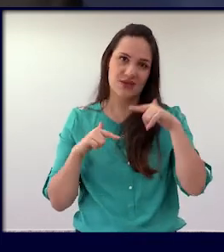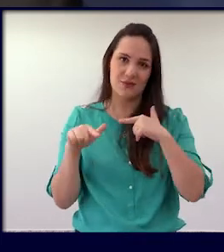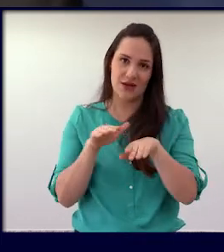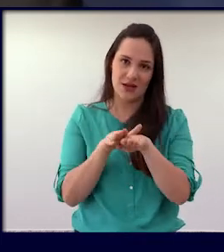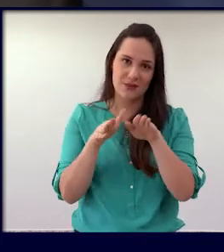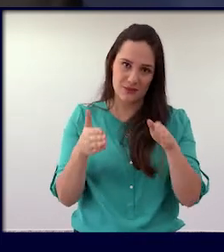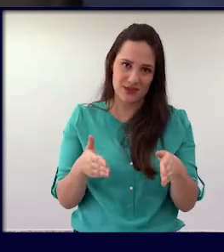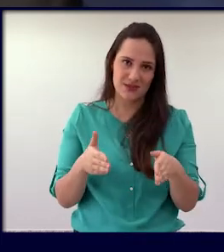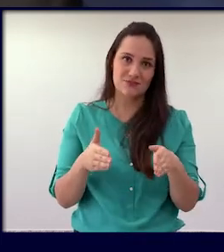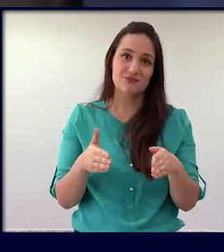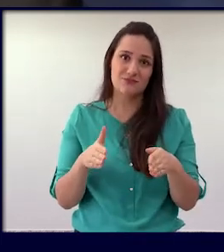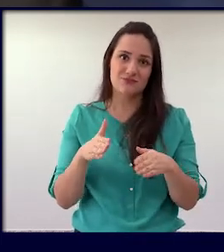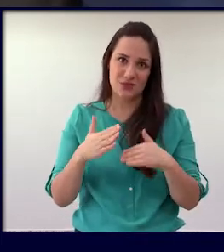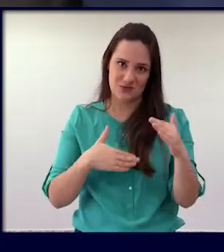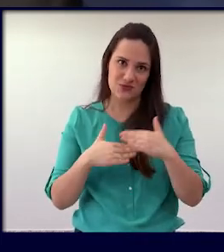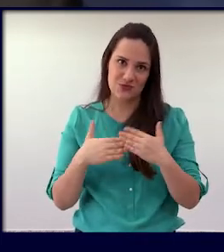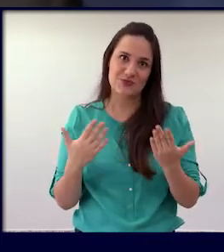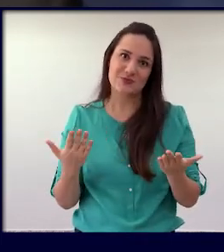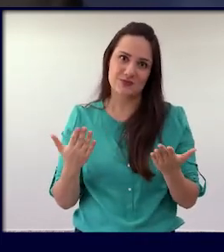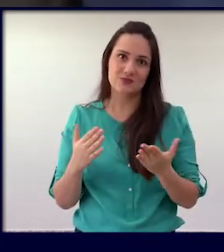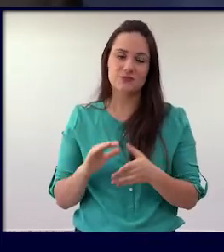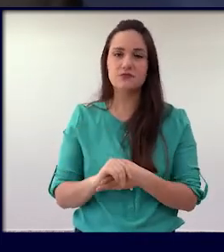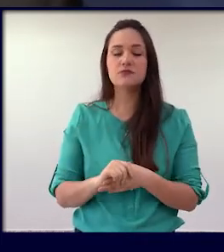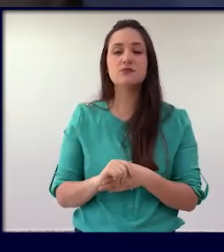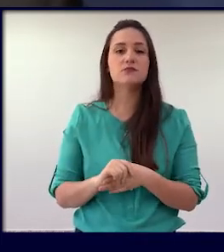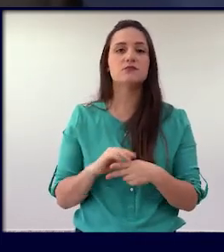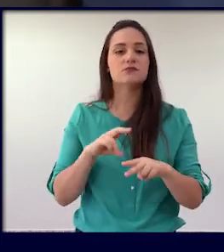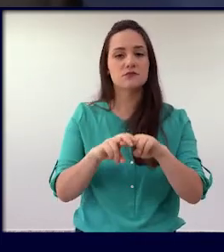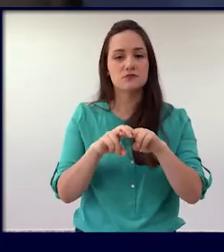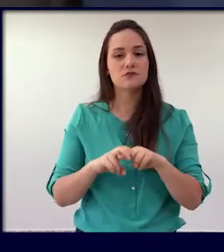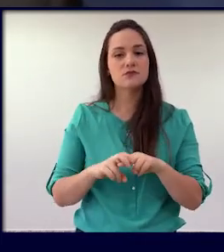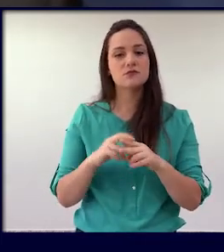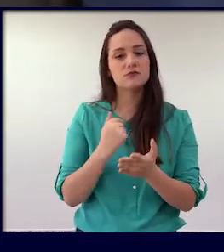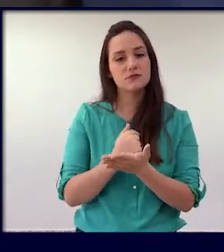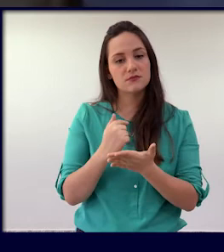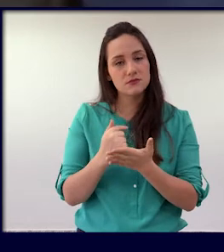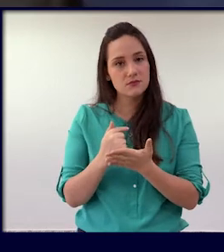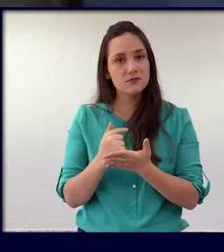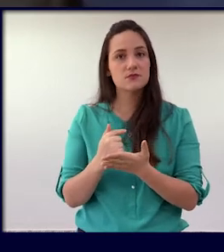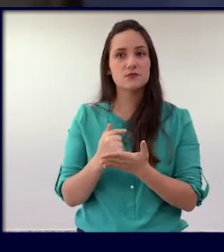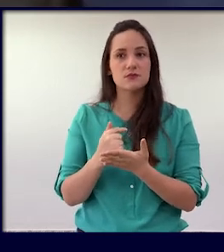porque são muitos mesários que são convocados. Então, via de regra,